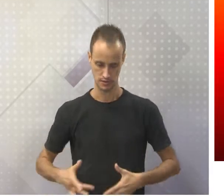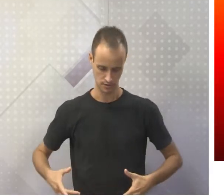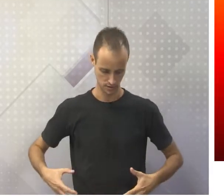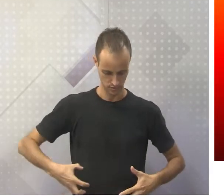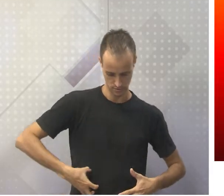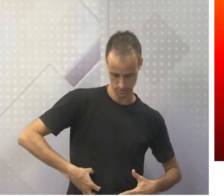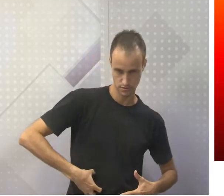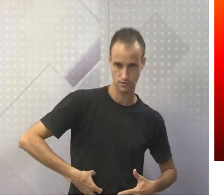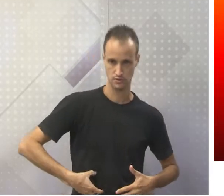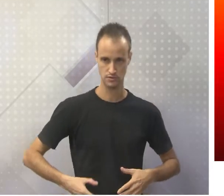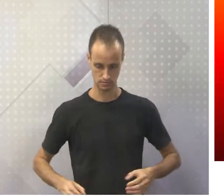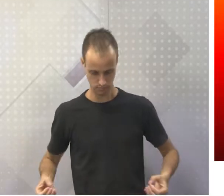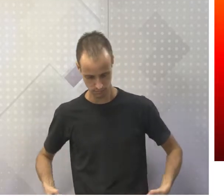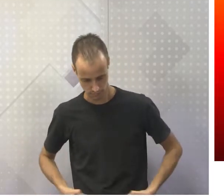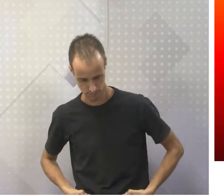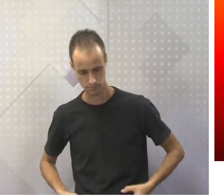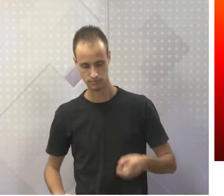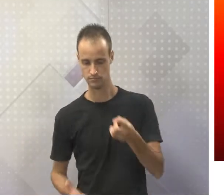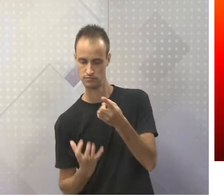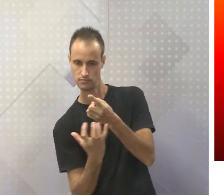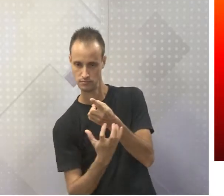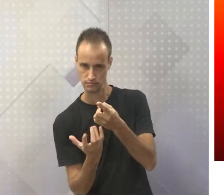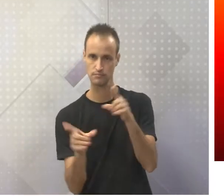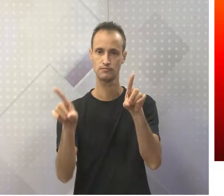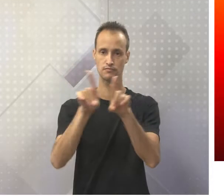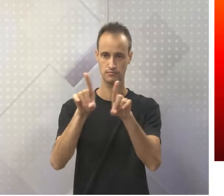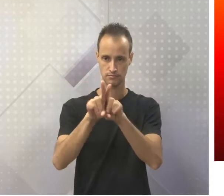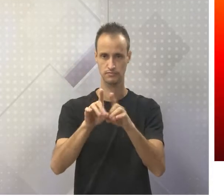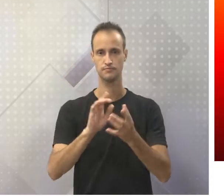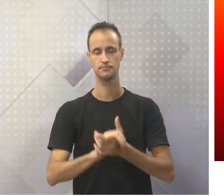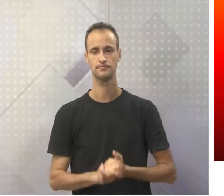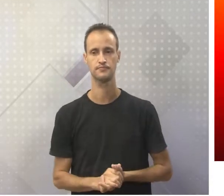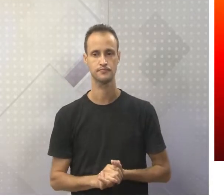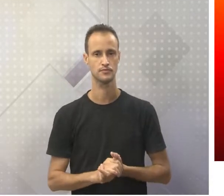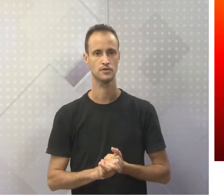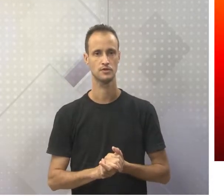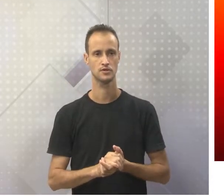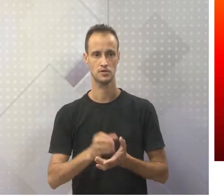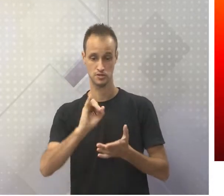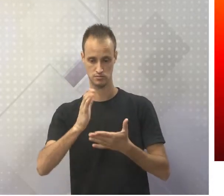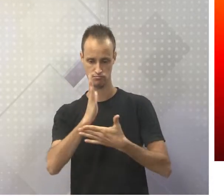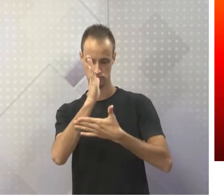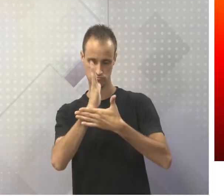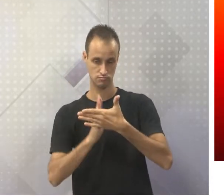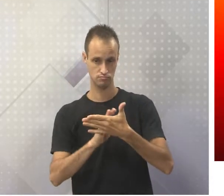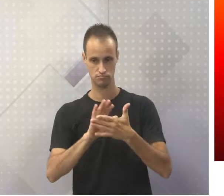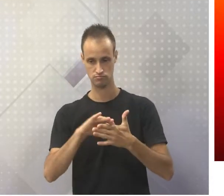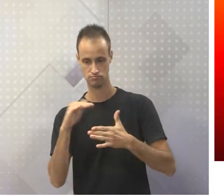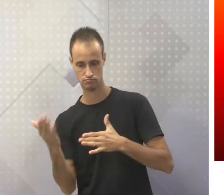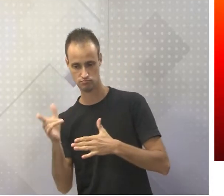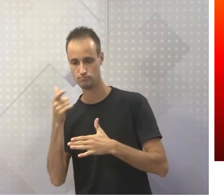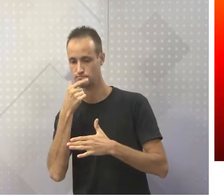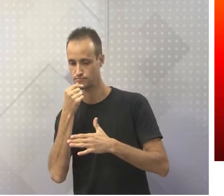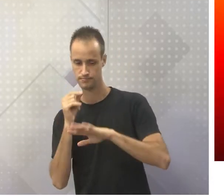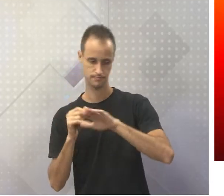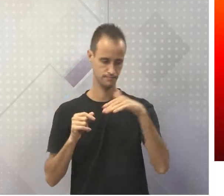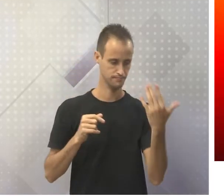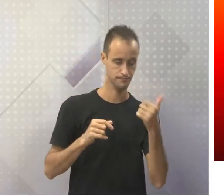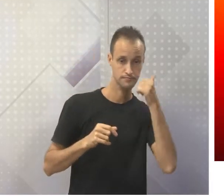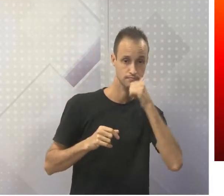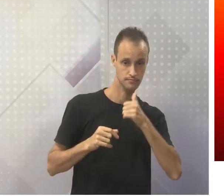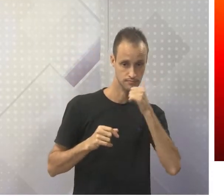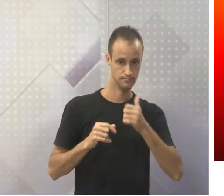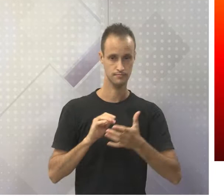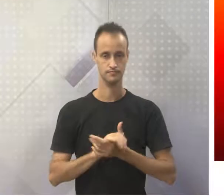o ovário e o testículo. Se você prestou bem atenção e cortar isso no meio, do lado eu mostro o menino, do outro lado eu mostro